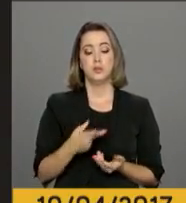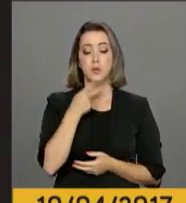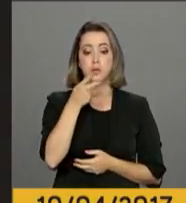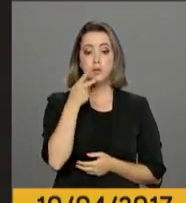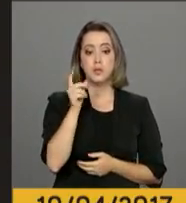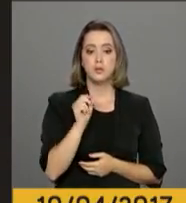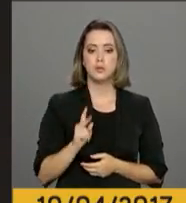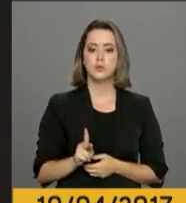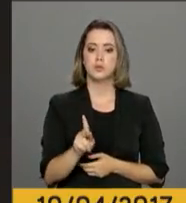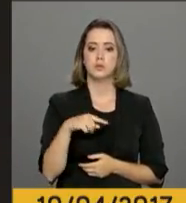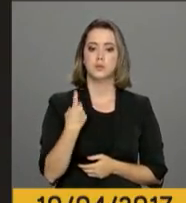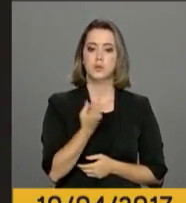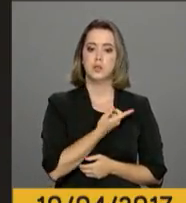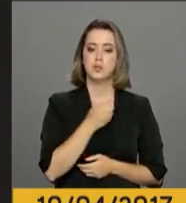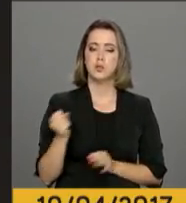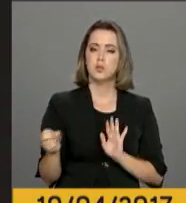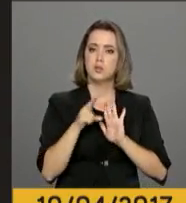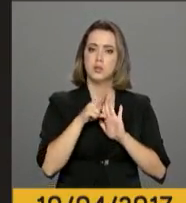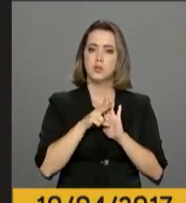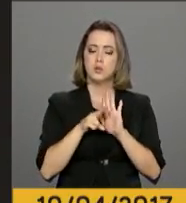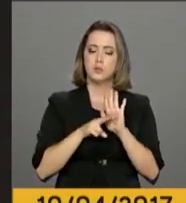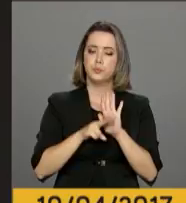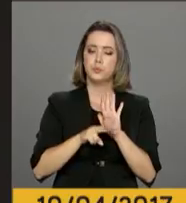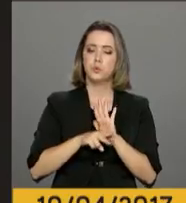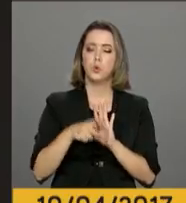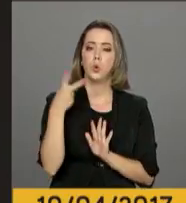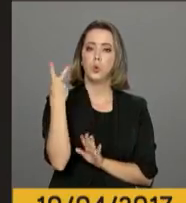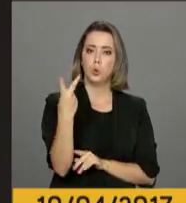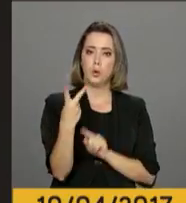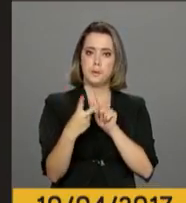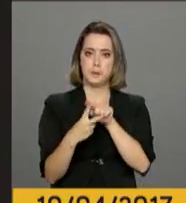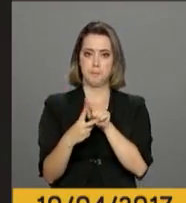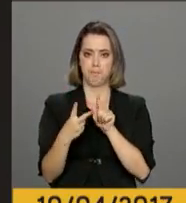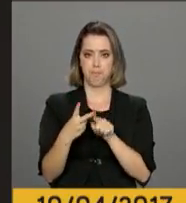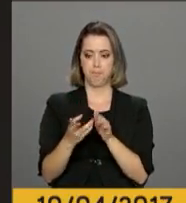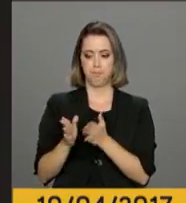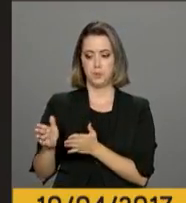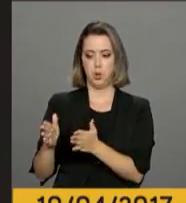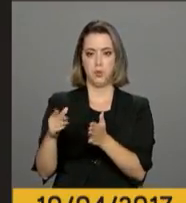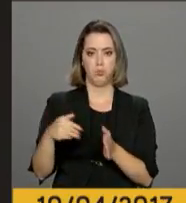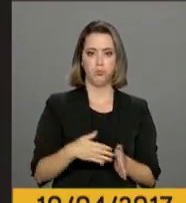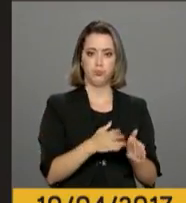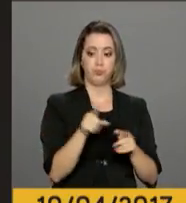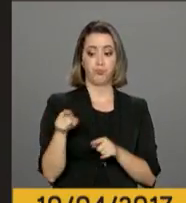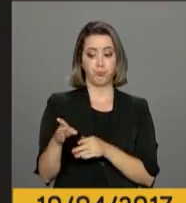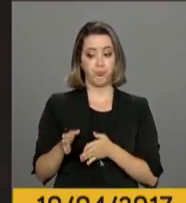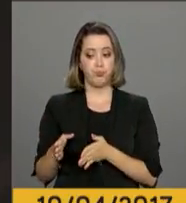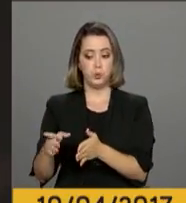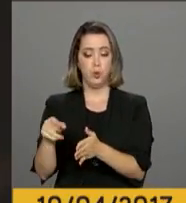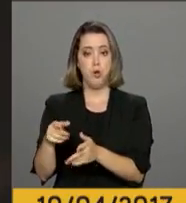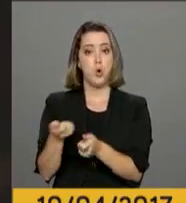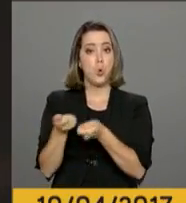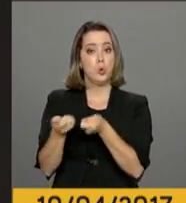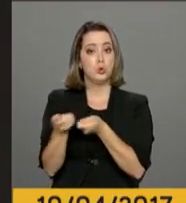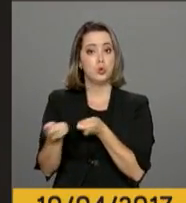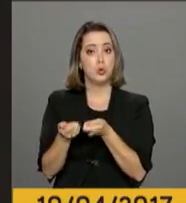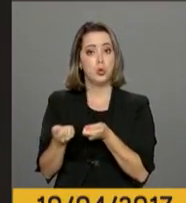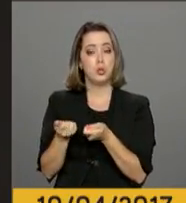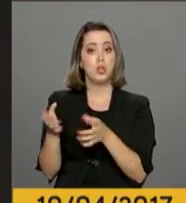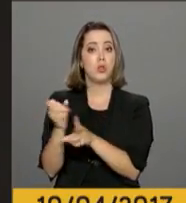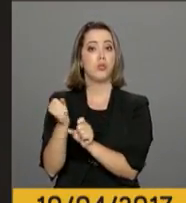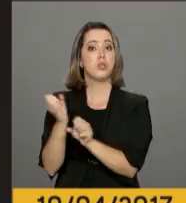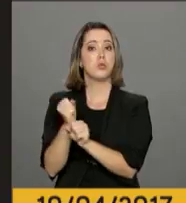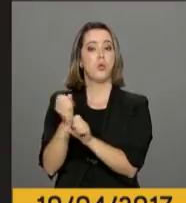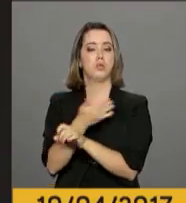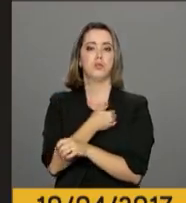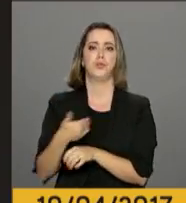salientar que nossas reformas têm duas vertentes. De um lado, ajustar as contas públicas, porque a